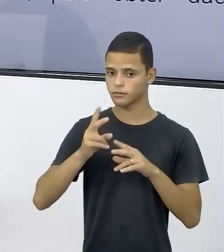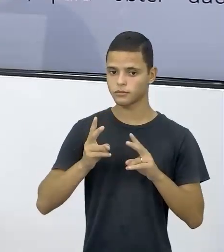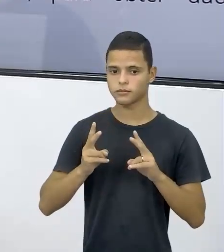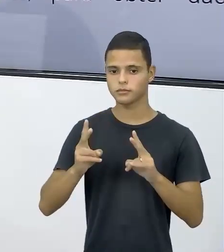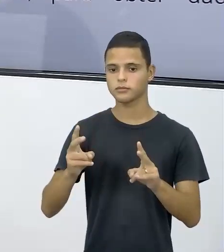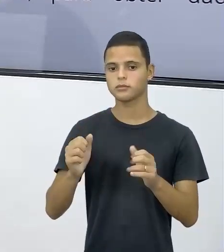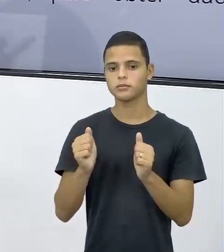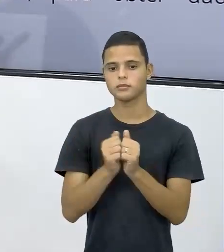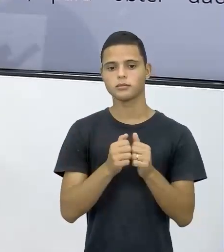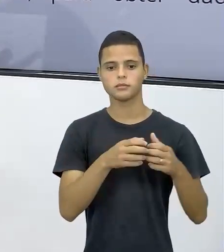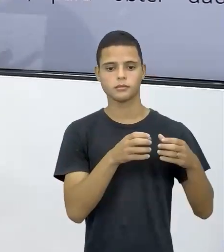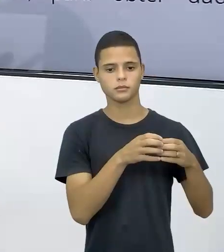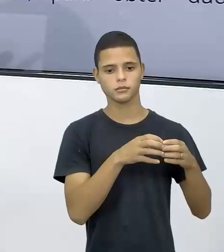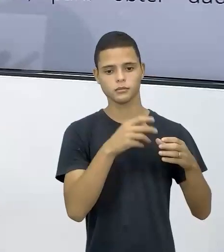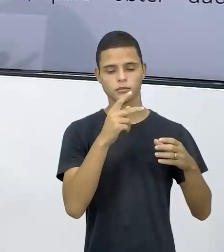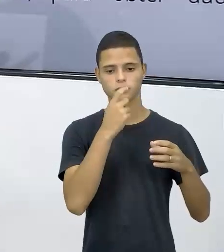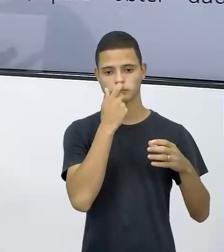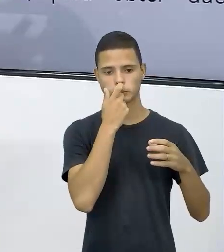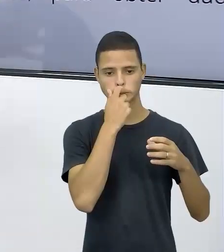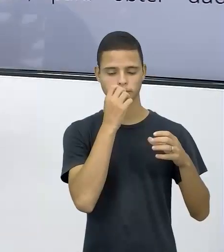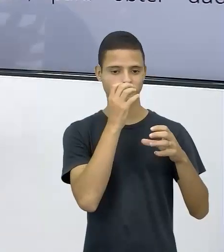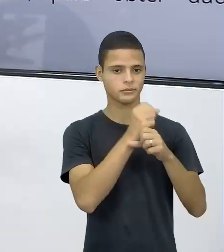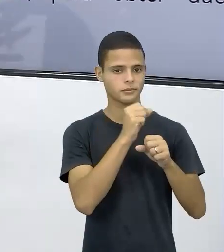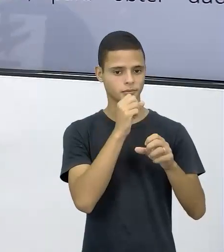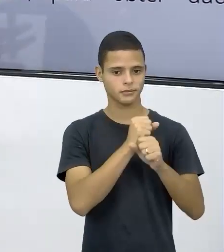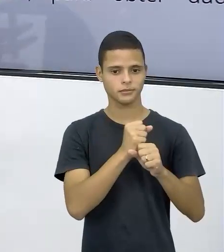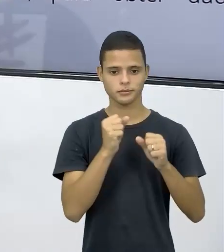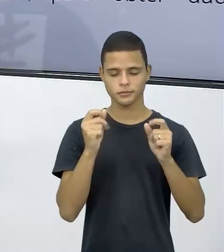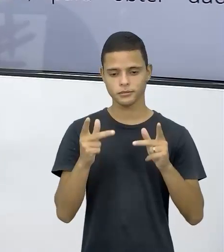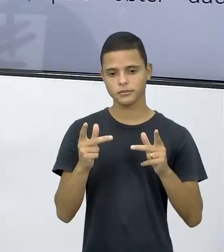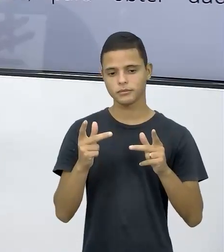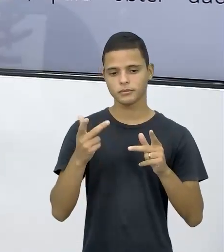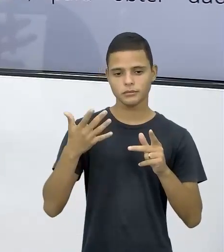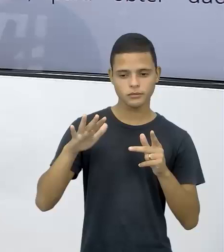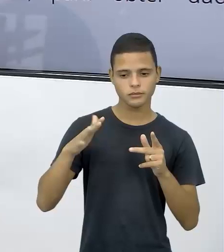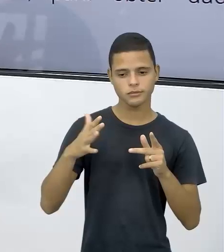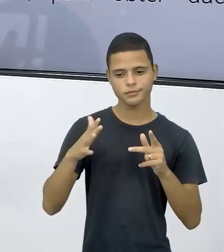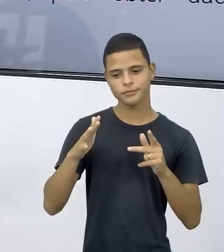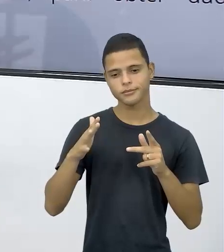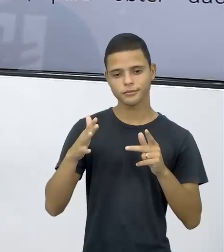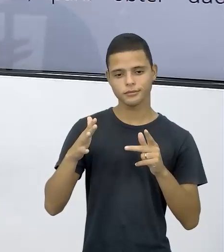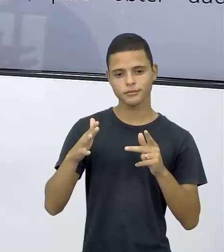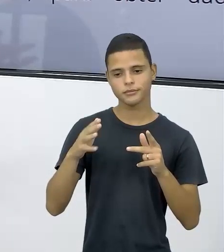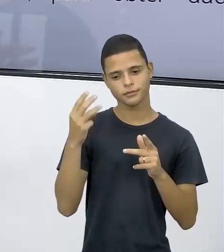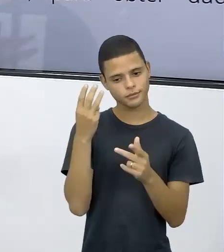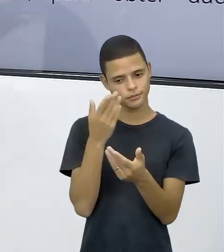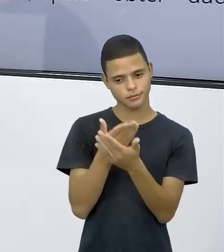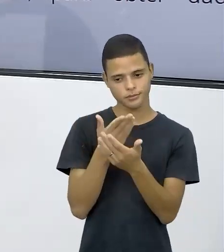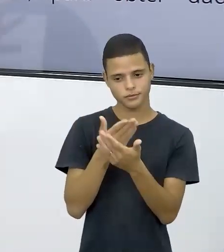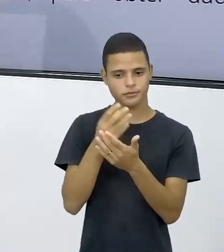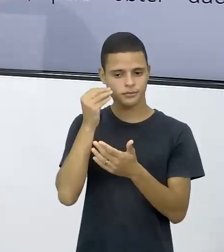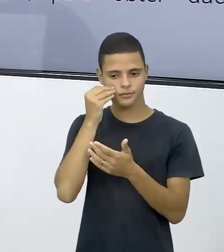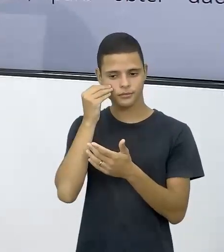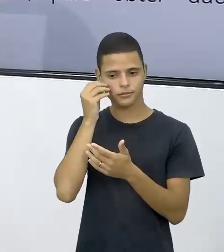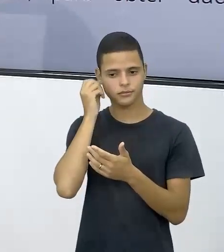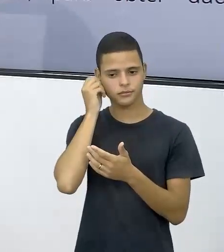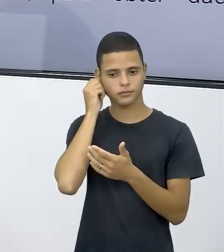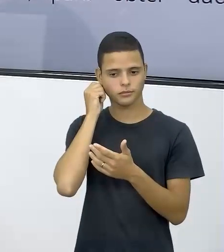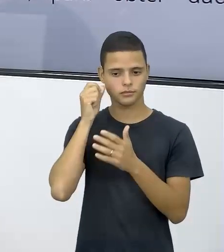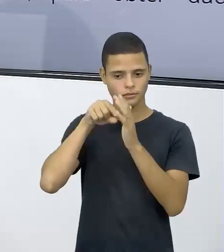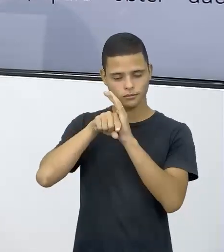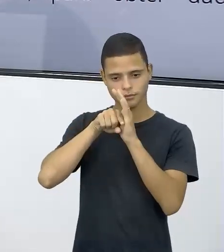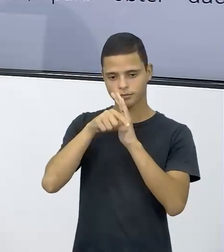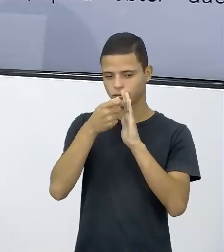seu grupo, fazer todas essas medições. Esta aula vai durar, esse experimento vai durar umas 3 aulas aí pra gente fazer toda a análise